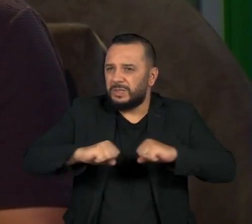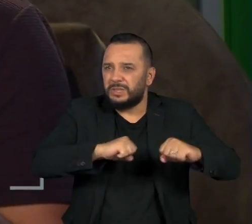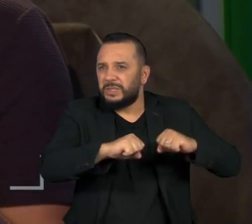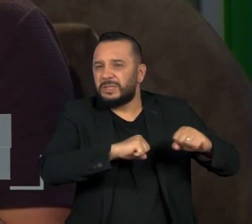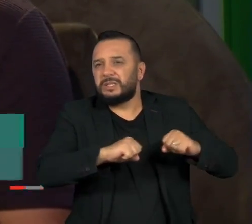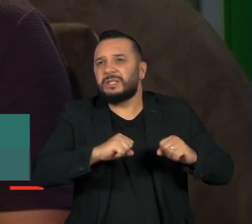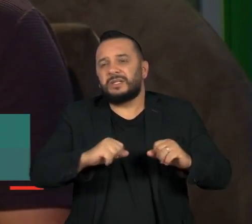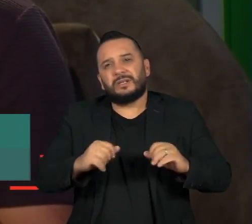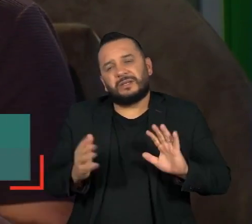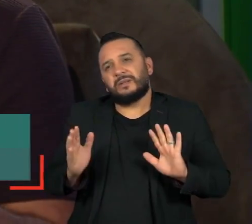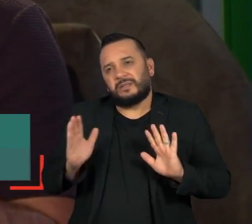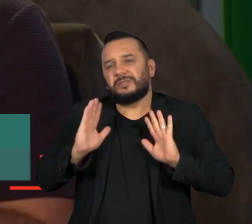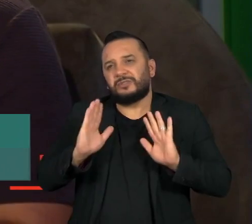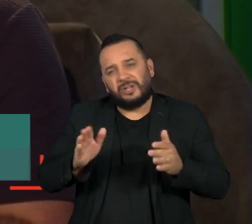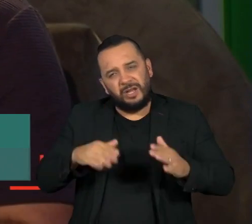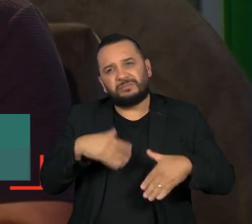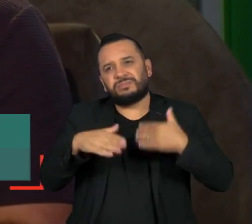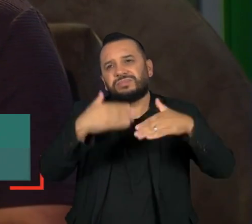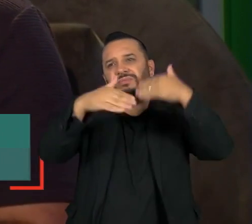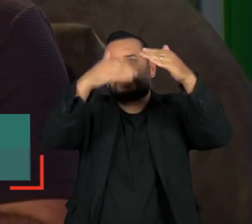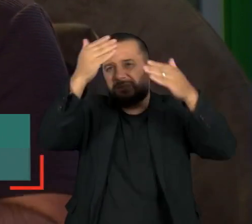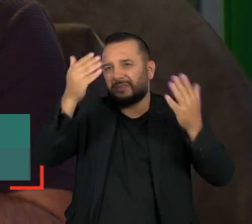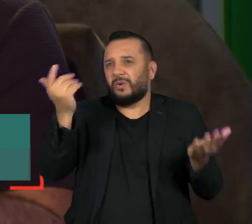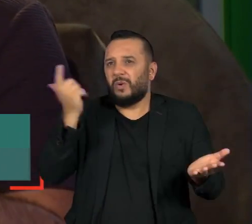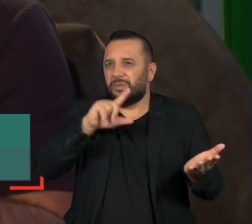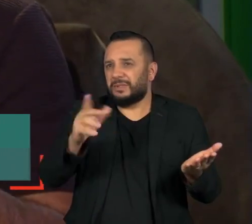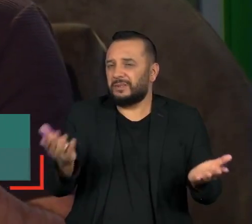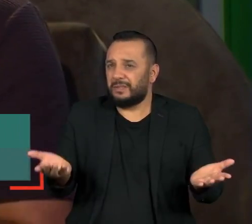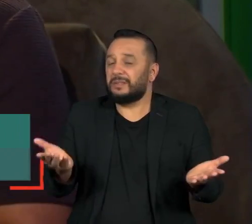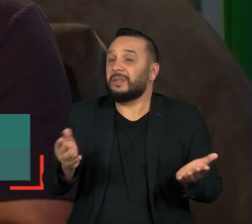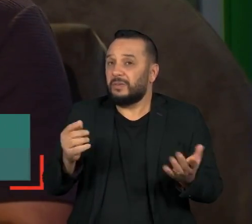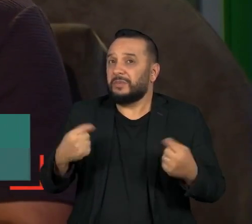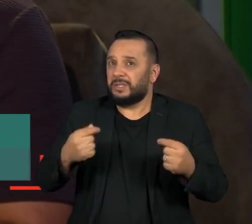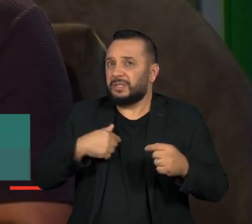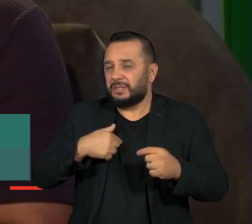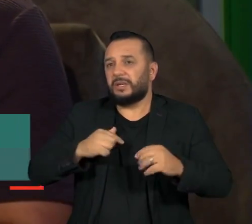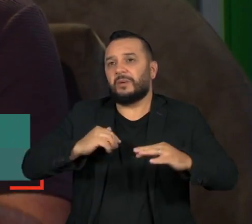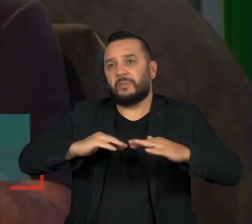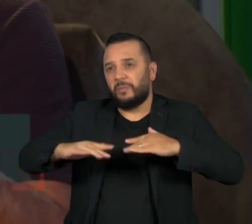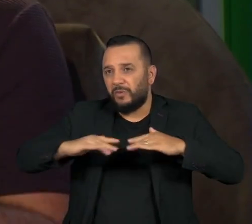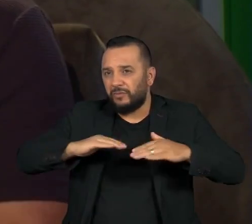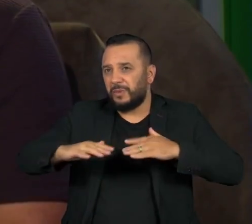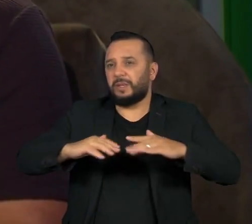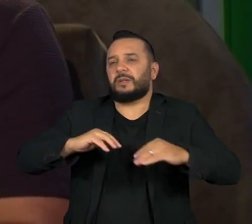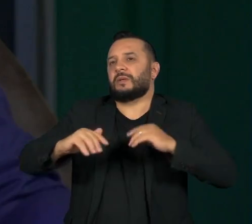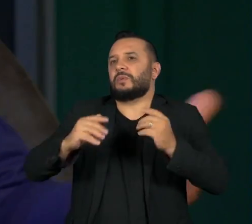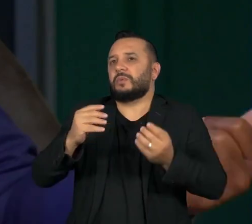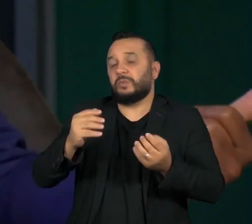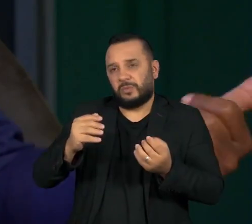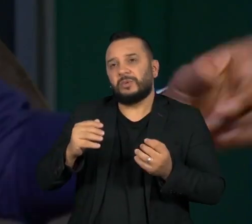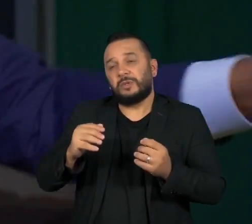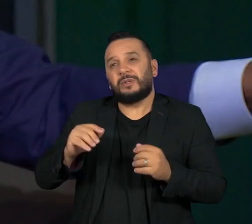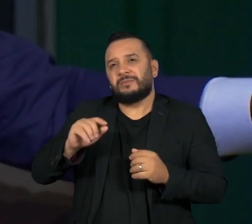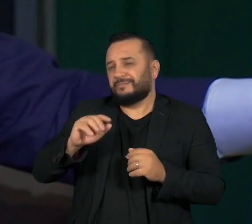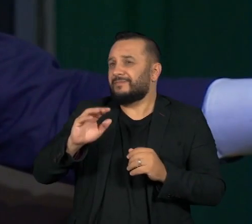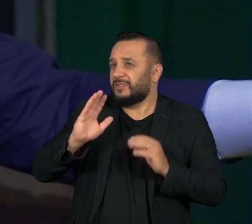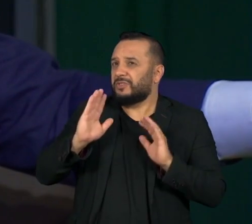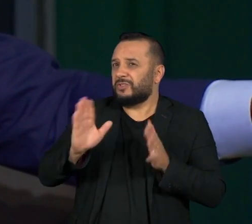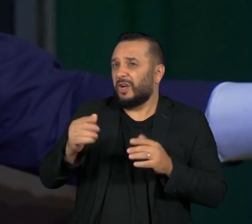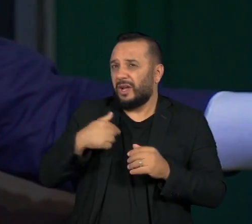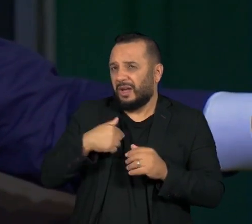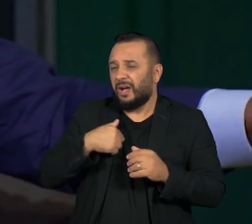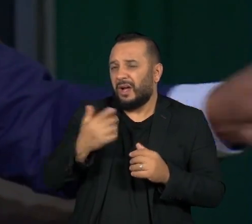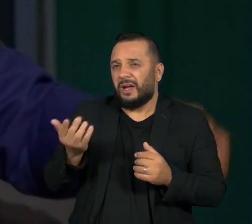uma minoria dominante? Eu acho que isso também passa por um movimento muito inteligente do sistema de fragilizar a gente. Porque a gente vê que ninguém quer